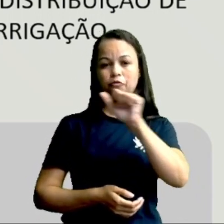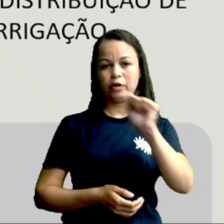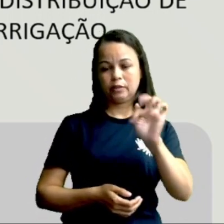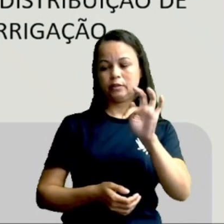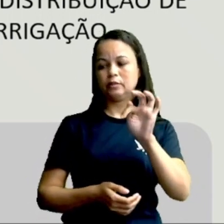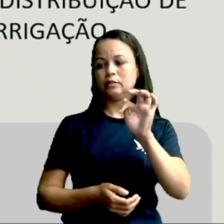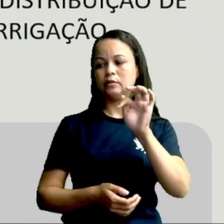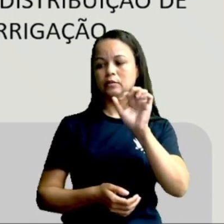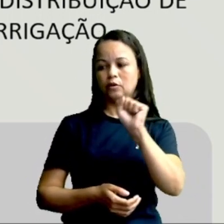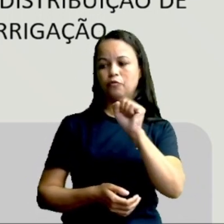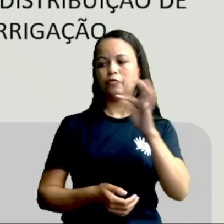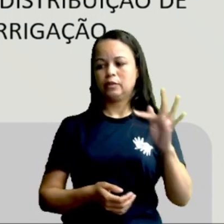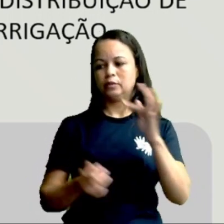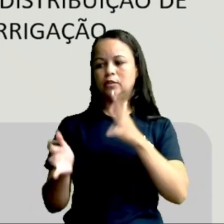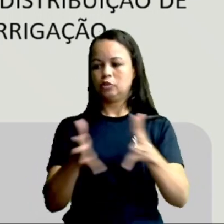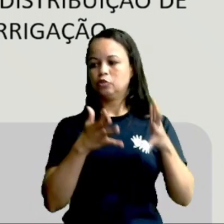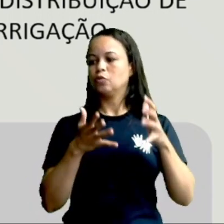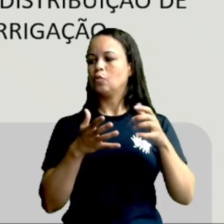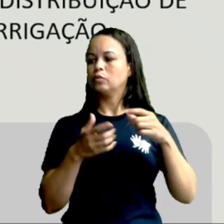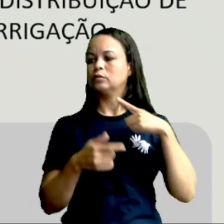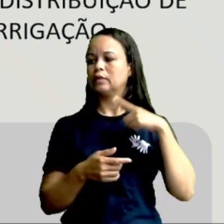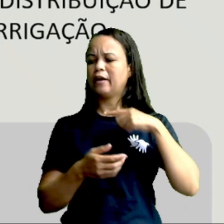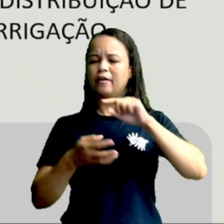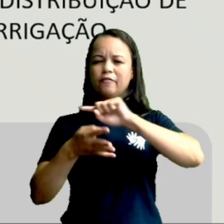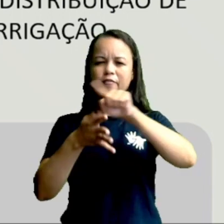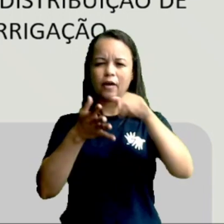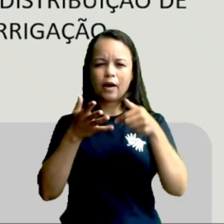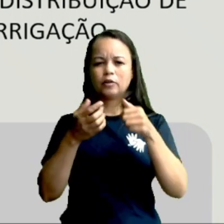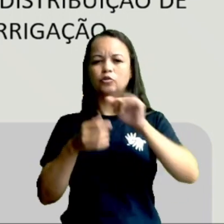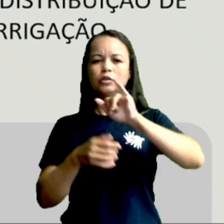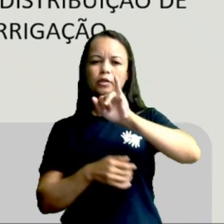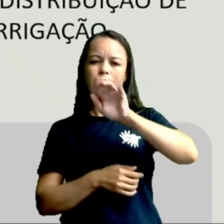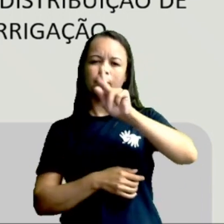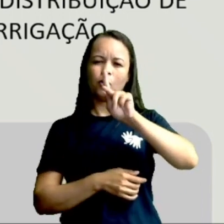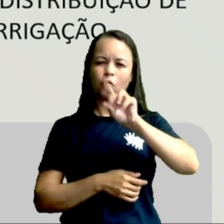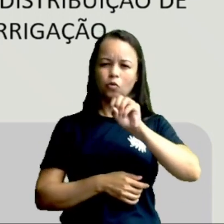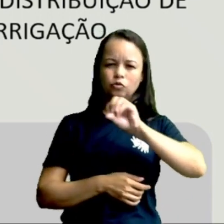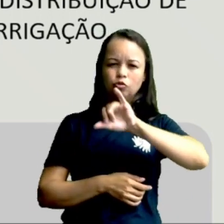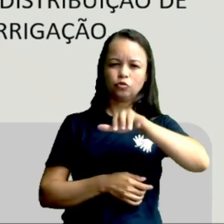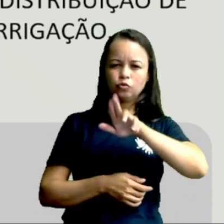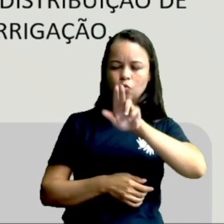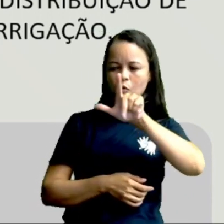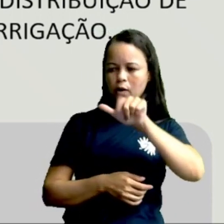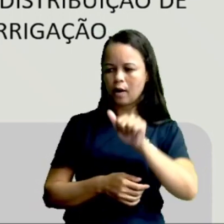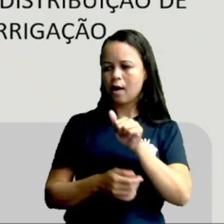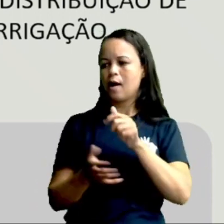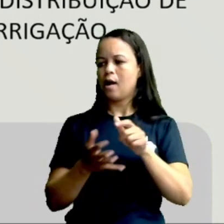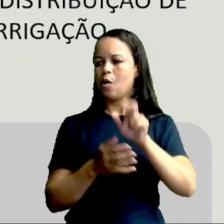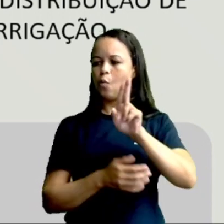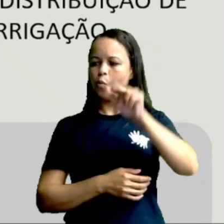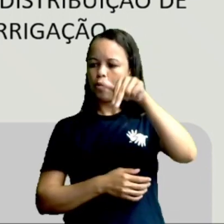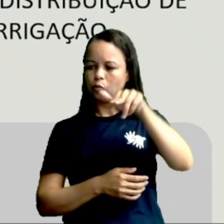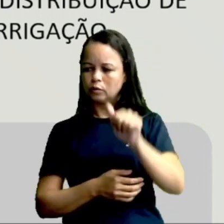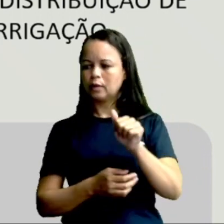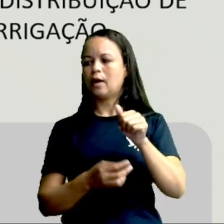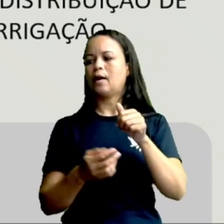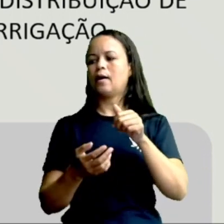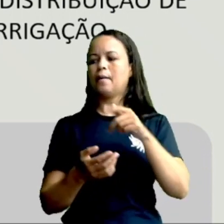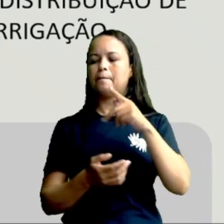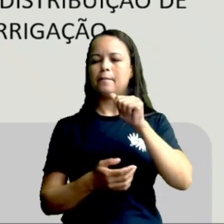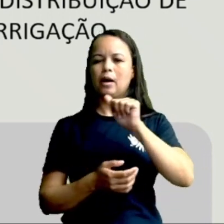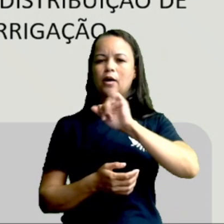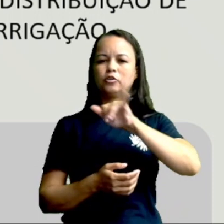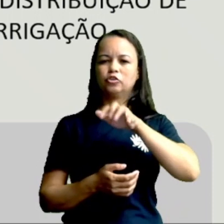Beberibe, Ipojuca, Riúna, Pajeú e o Jaboatão são os nossos principais rios aqui do